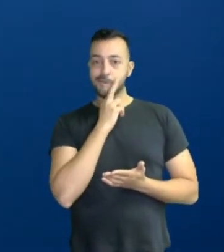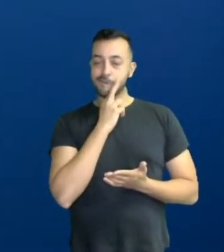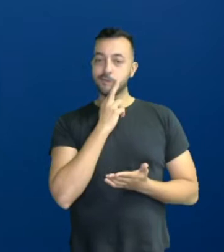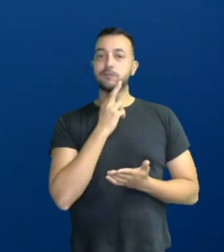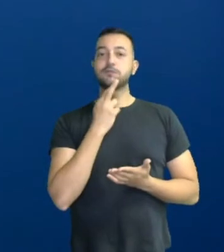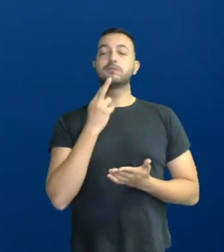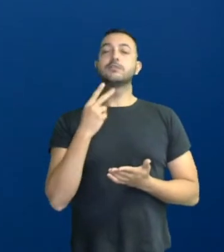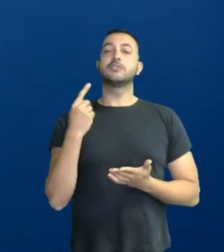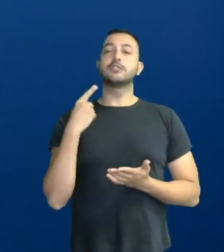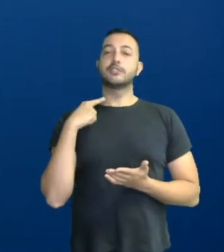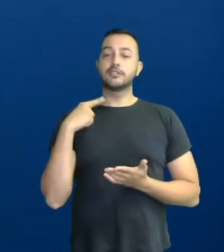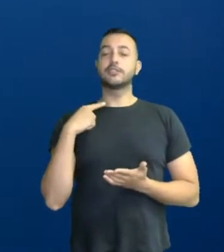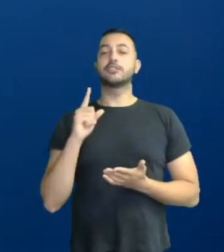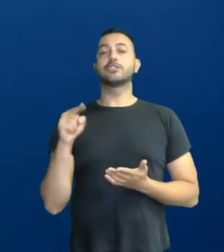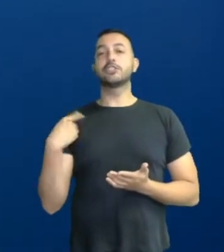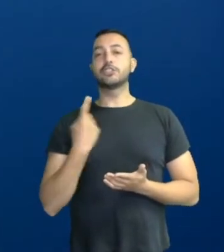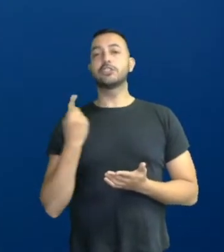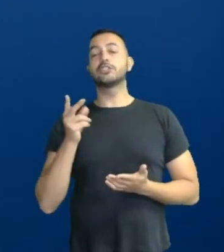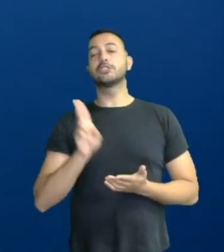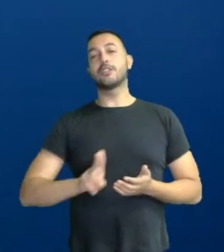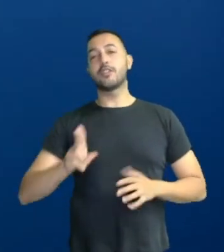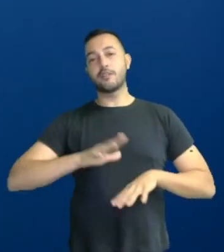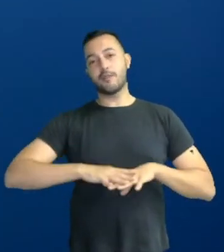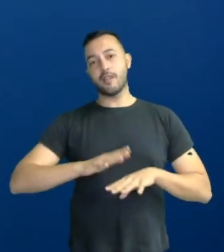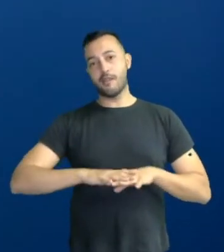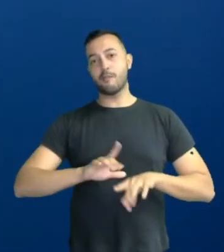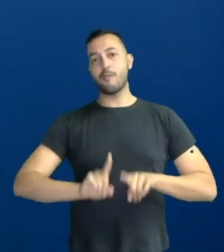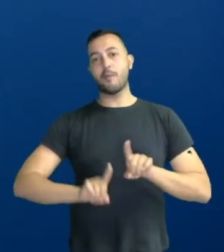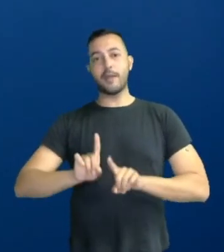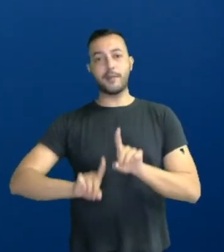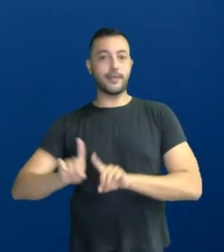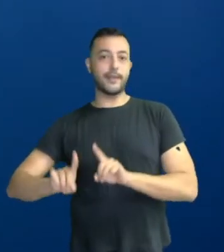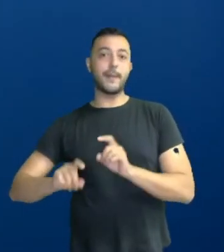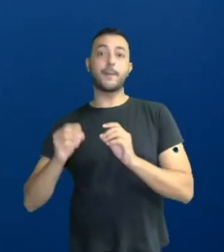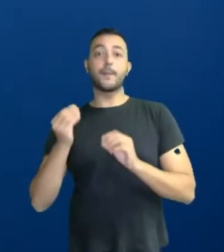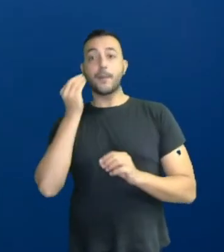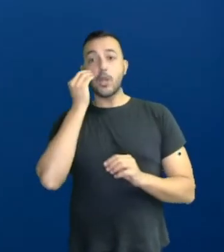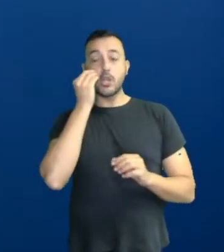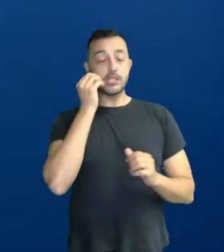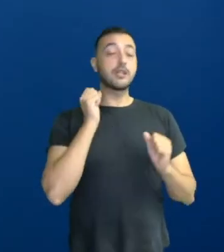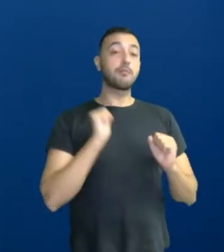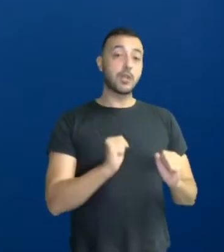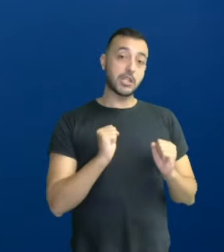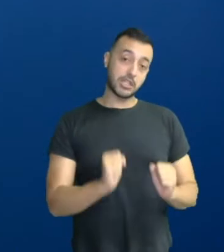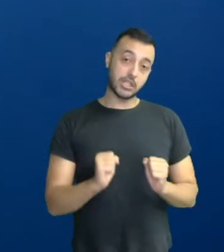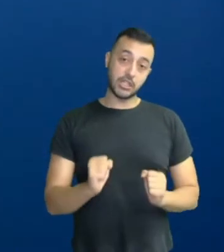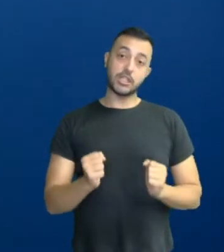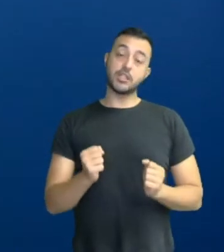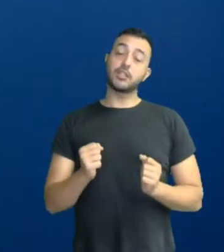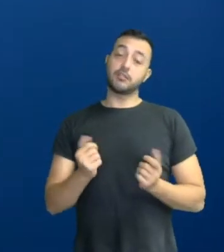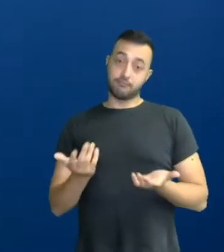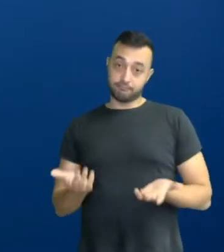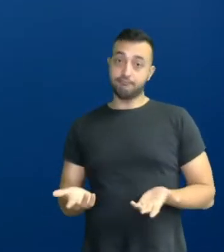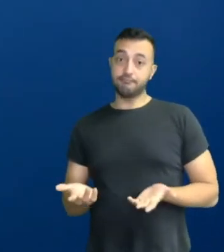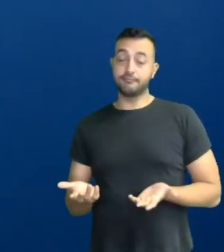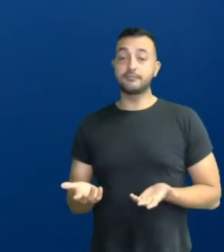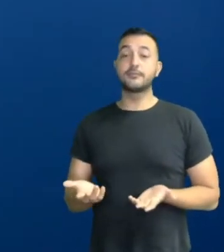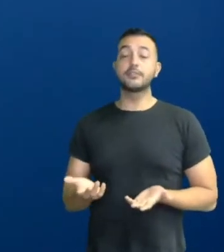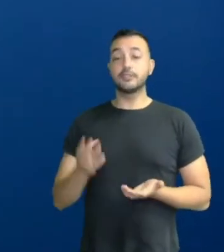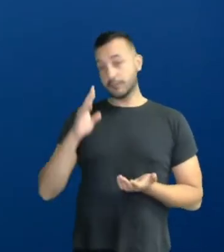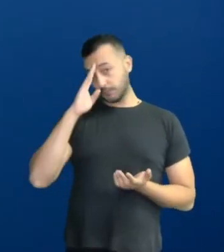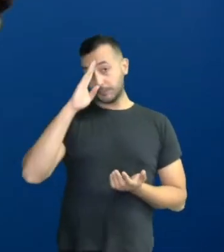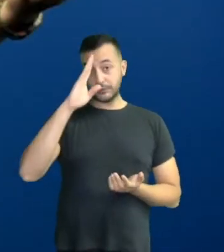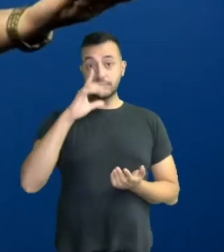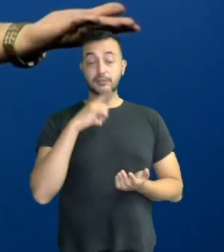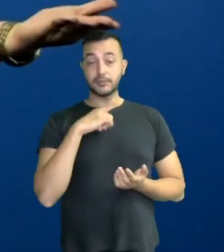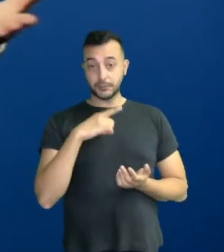self-service, aí é que nós estamos usando a matemática, né? A probabilidade, as possibilidades possíveis, não é isso? E principalmente